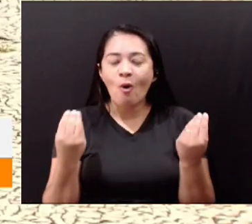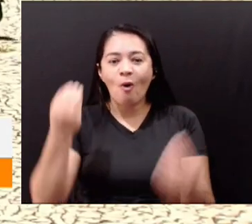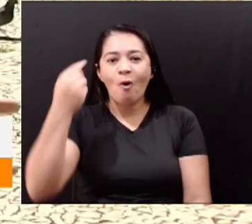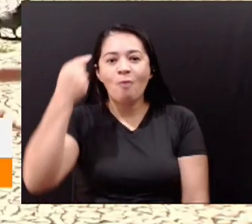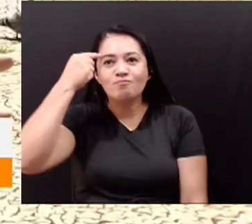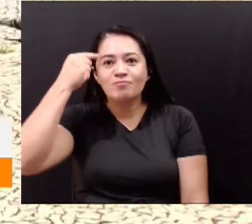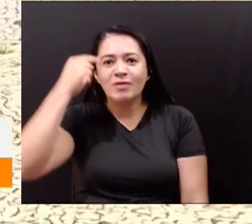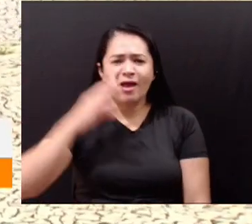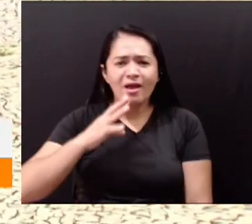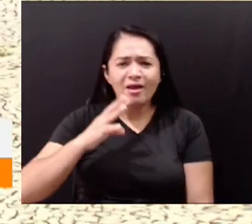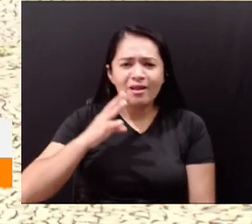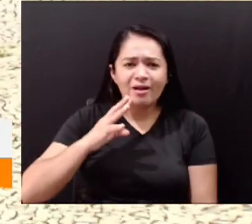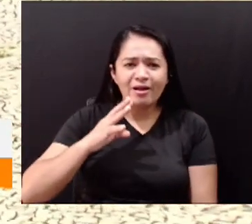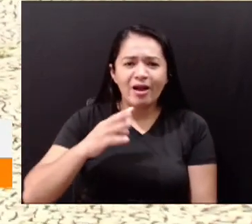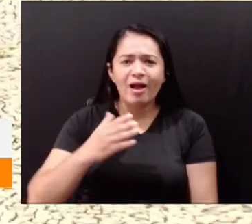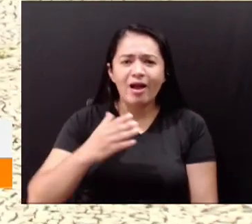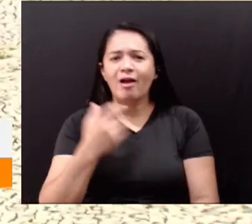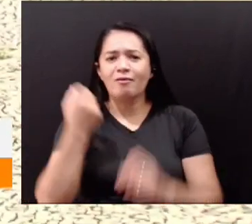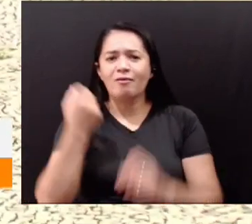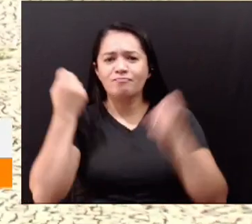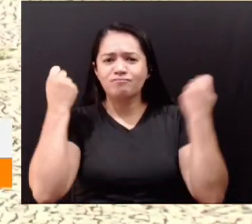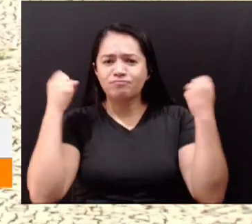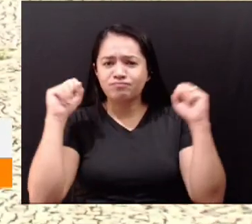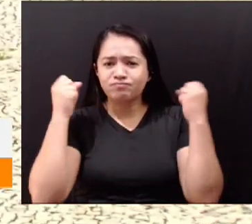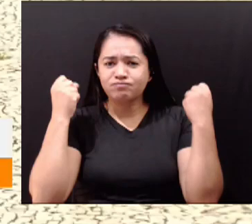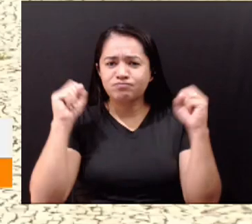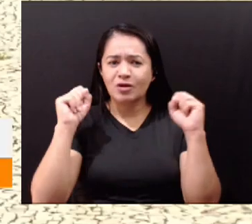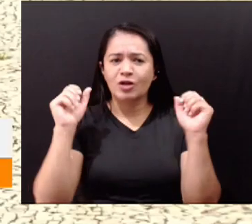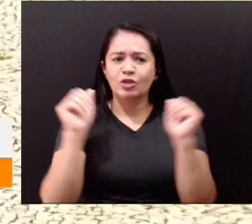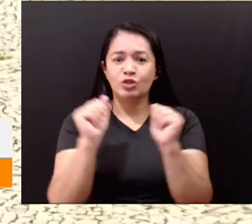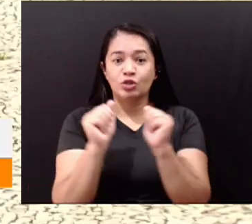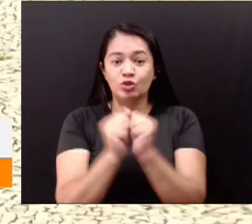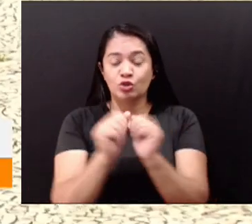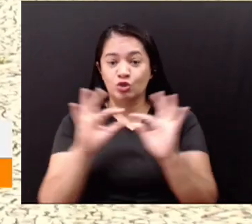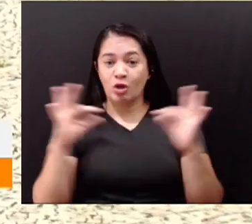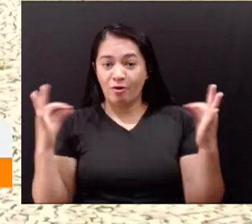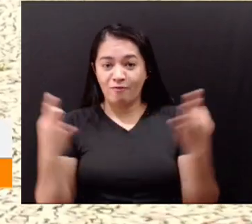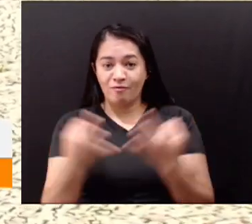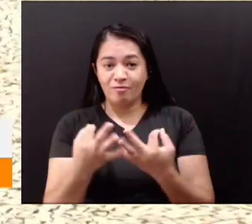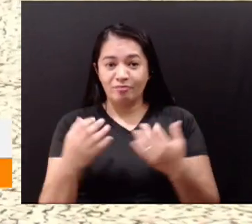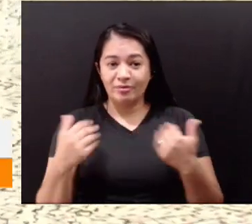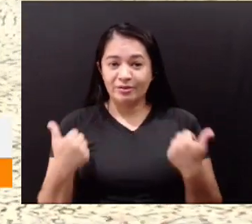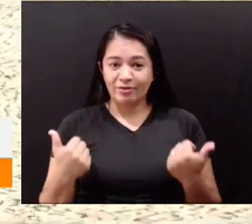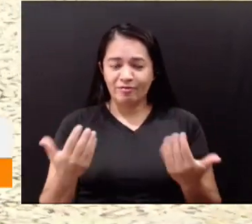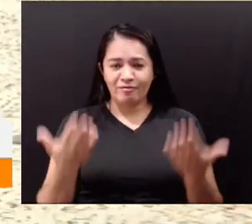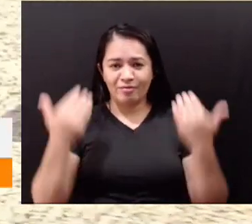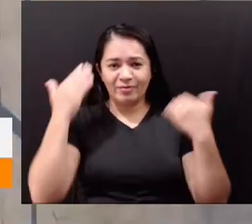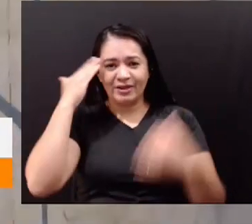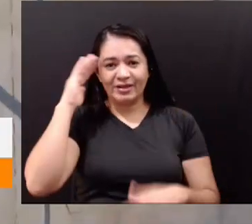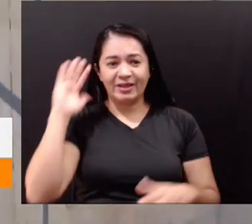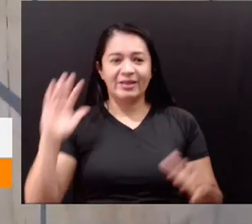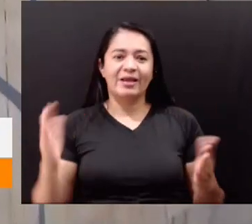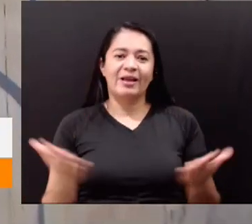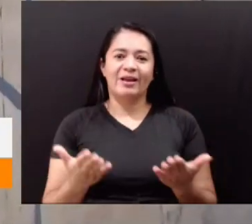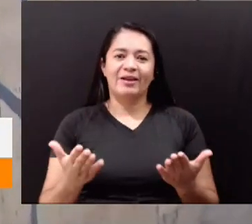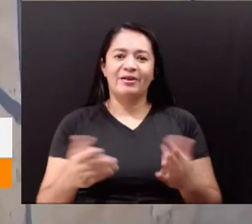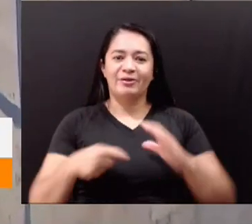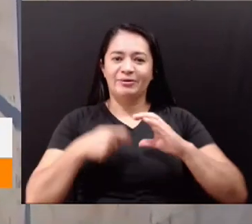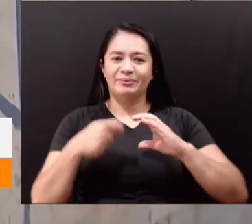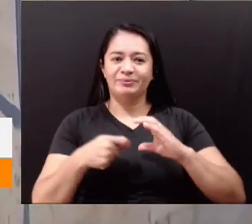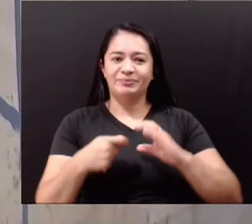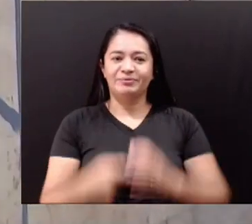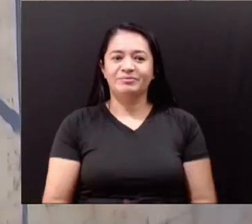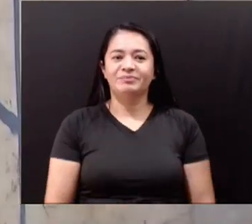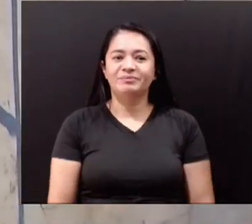praticar atividade física, estar com os familiares? É isso que a gente vai entender agora aqui no Estúdio Câmara. Bom dia, tudo bem? O que o